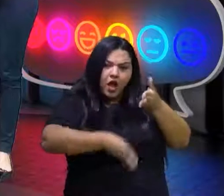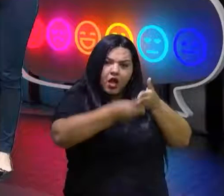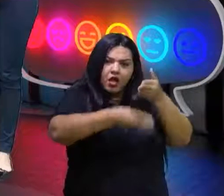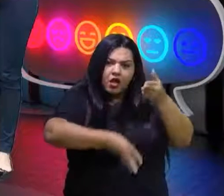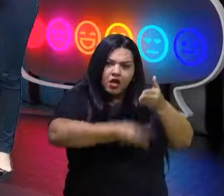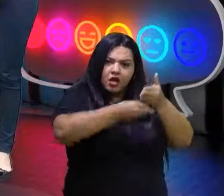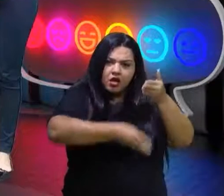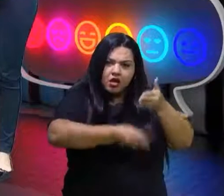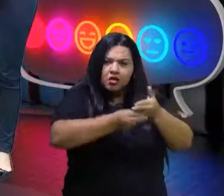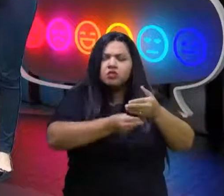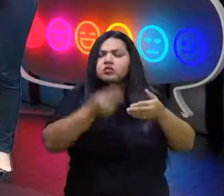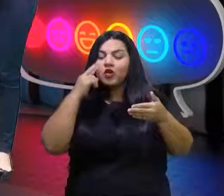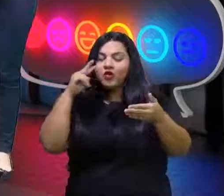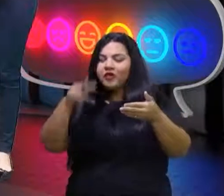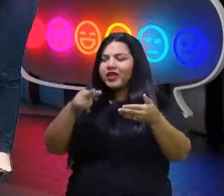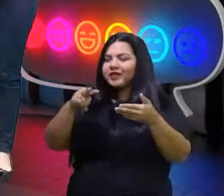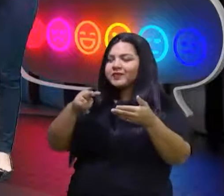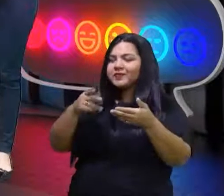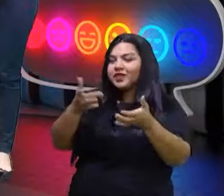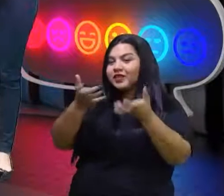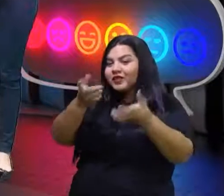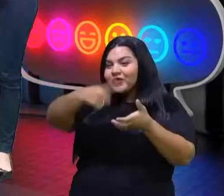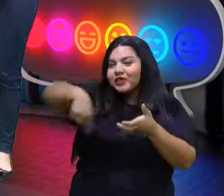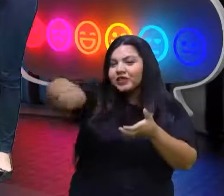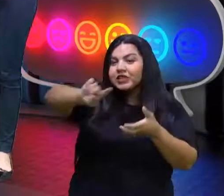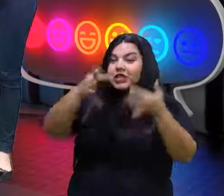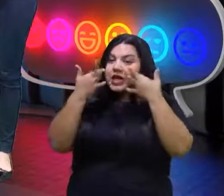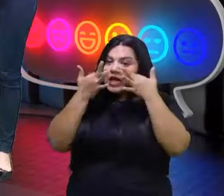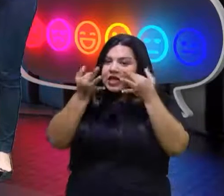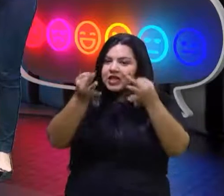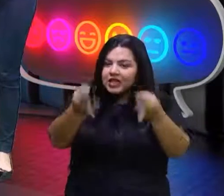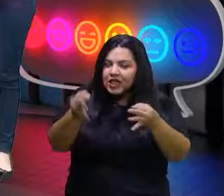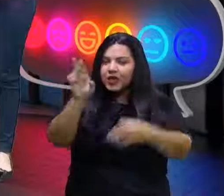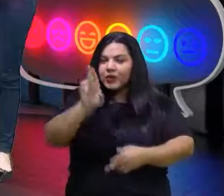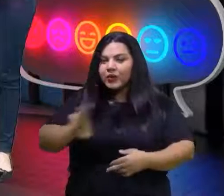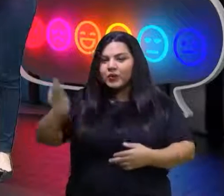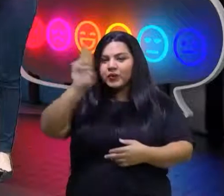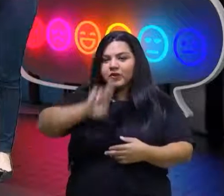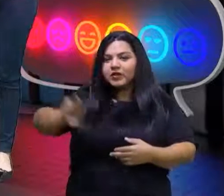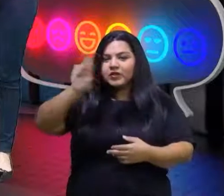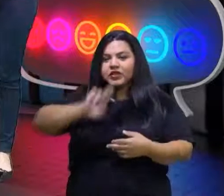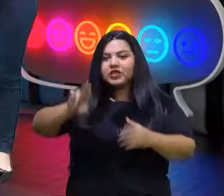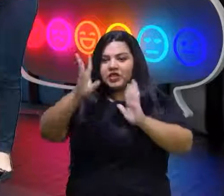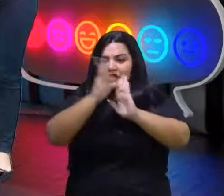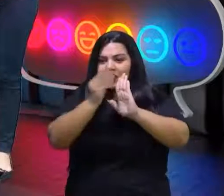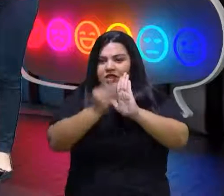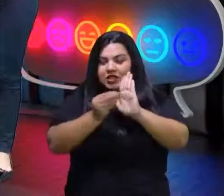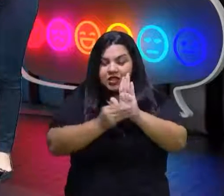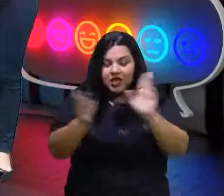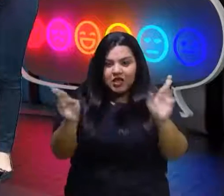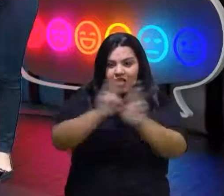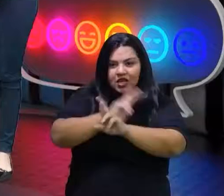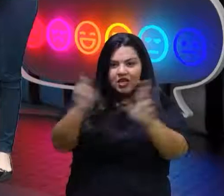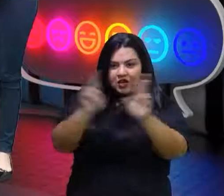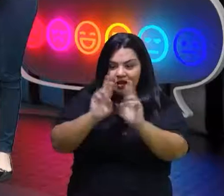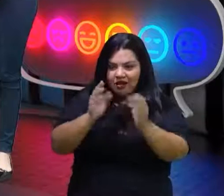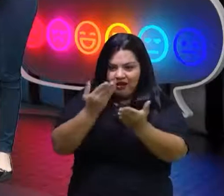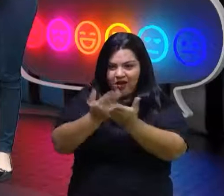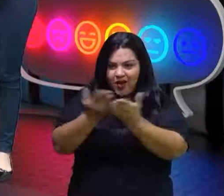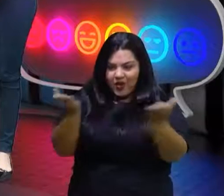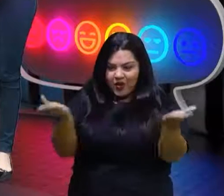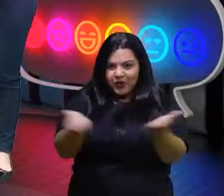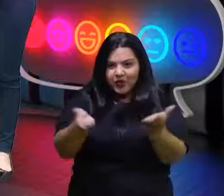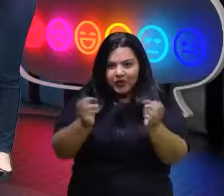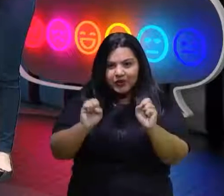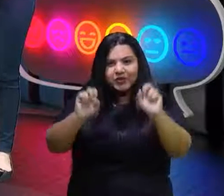estou vendo aí muitos comentários e espero que vocês tenham a atenção de utilizá-lo com um conteúdo relacionado à aula,